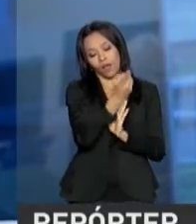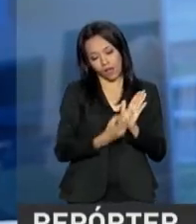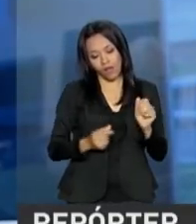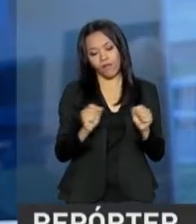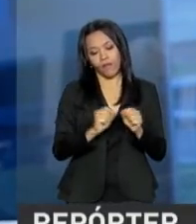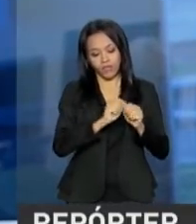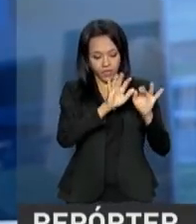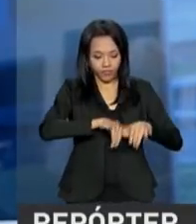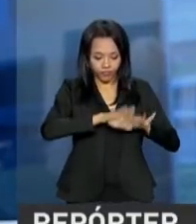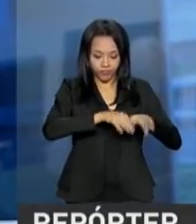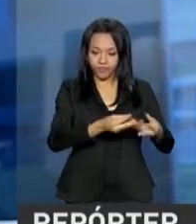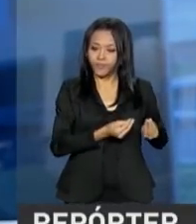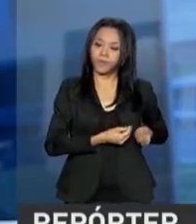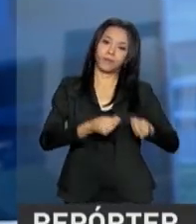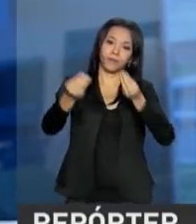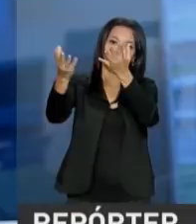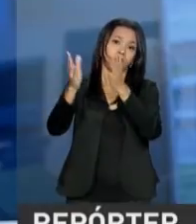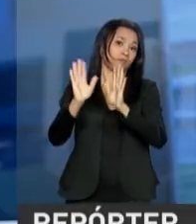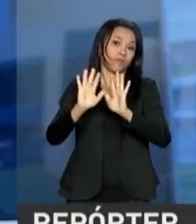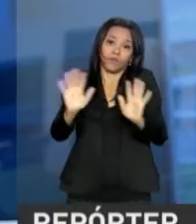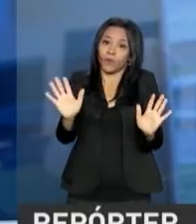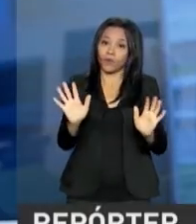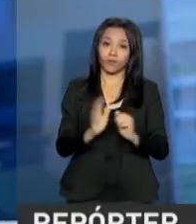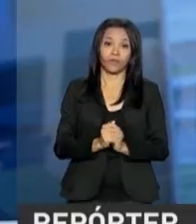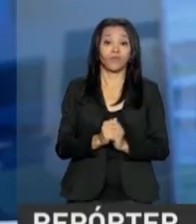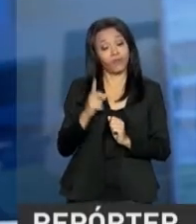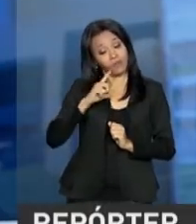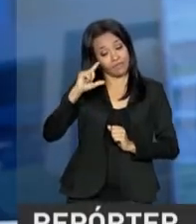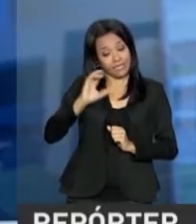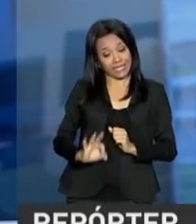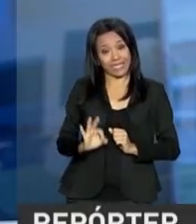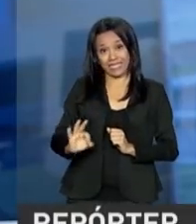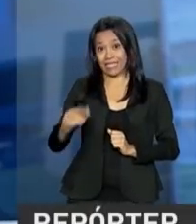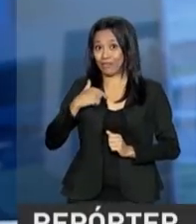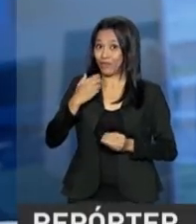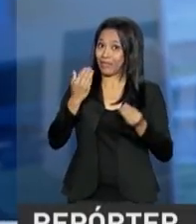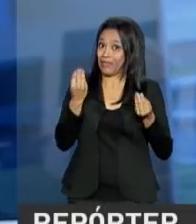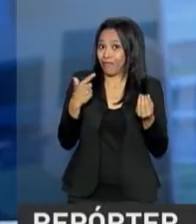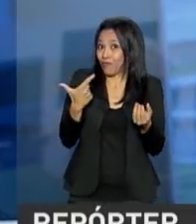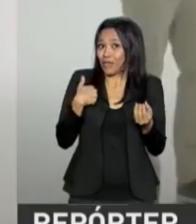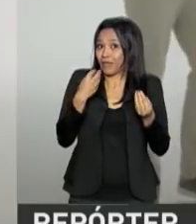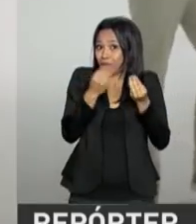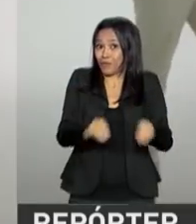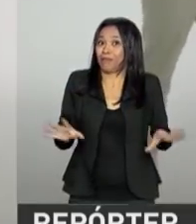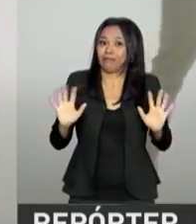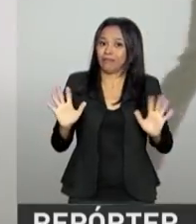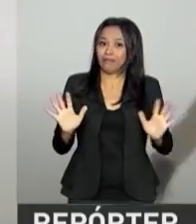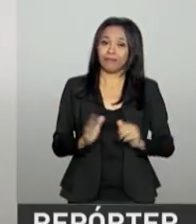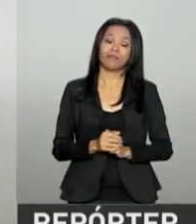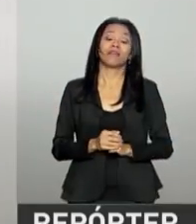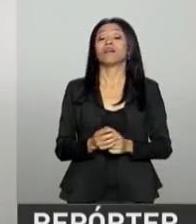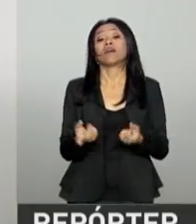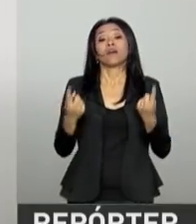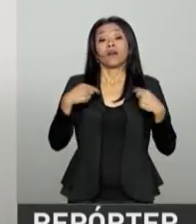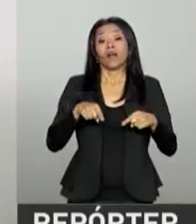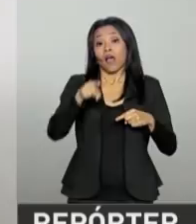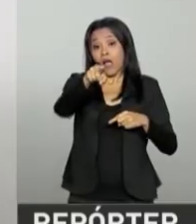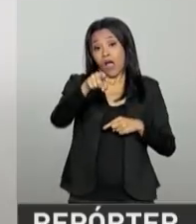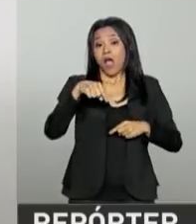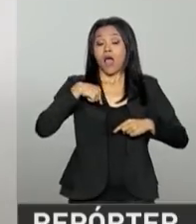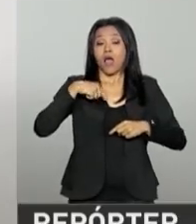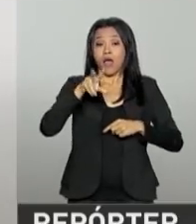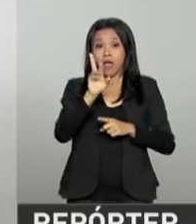minha declaração e agora enviar ter certeza que não vou cair na malha fina a receita federal lançou campanha